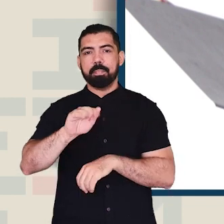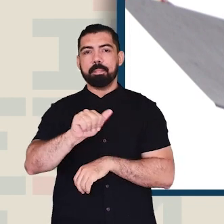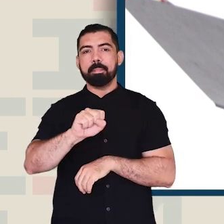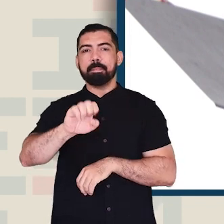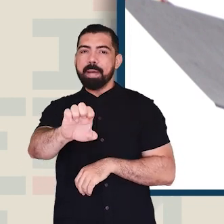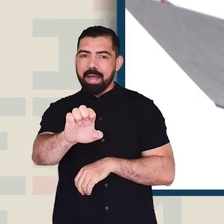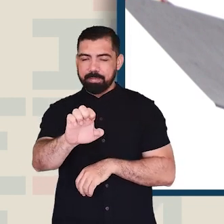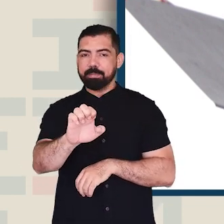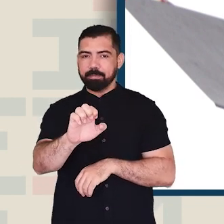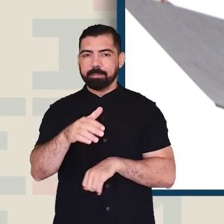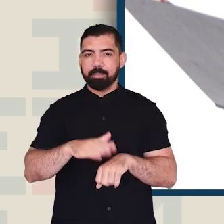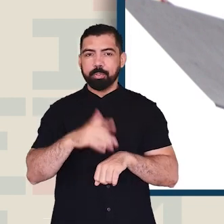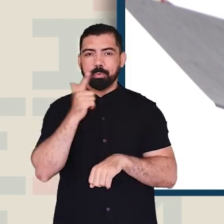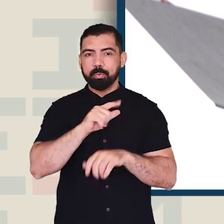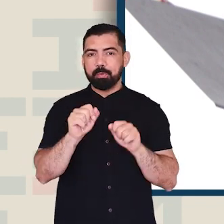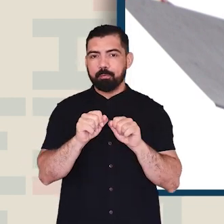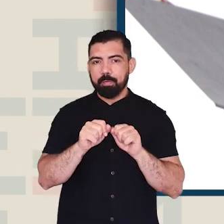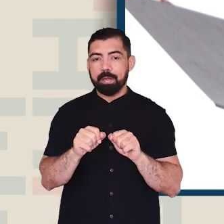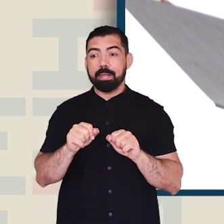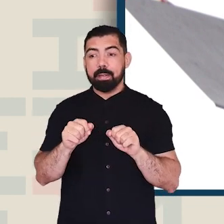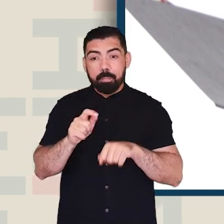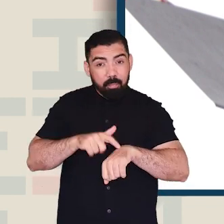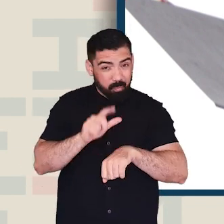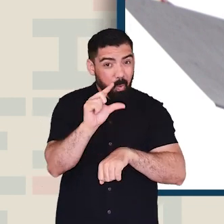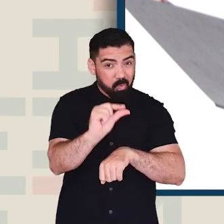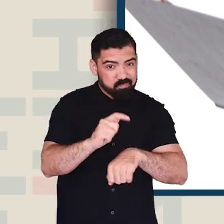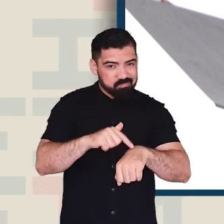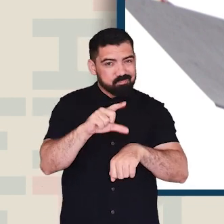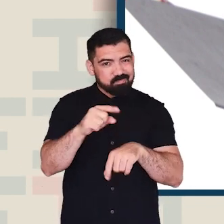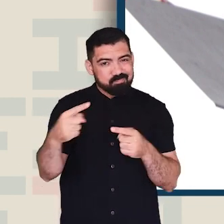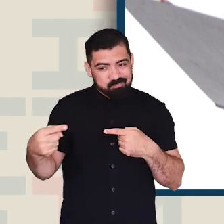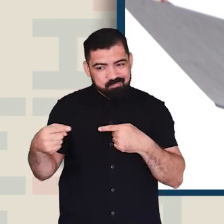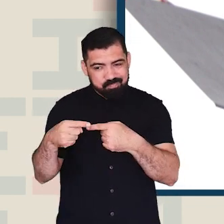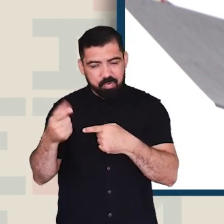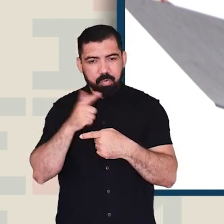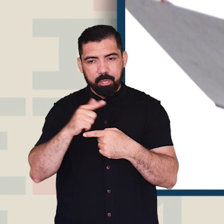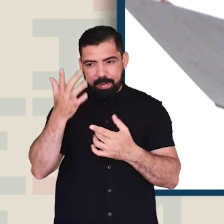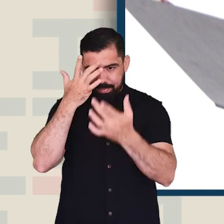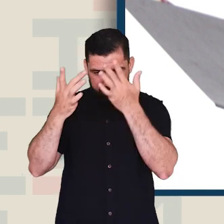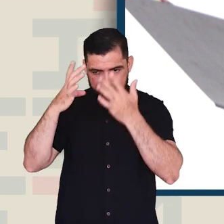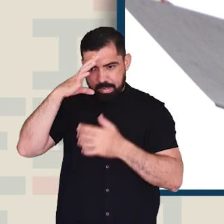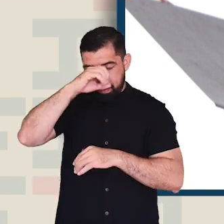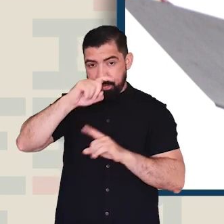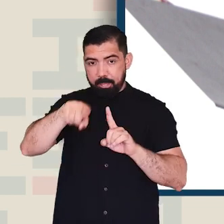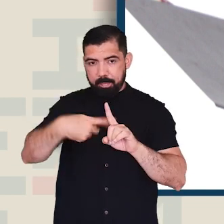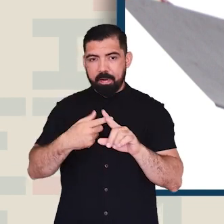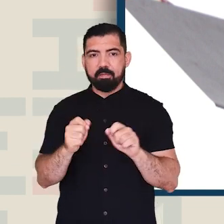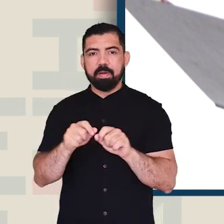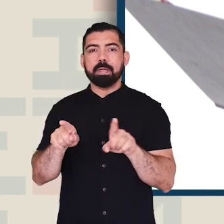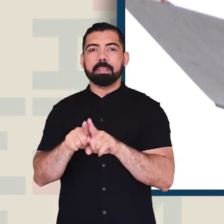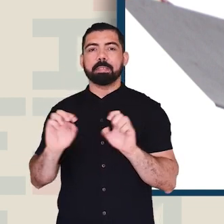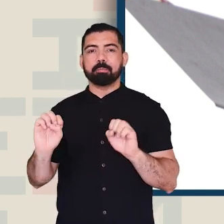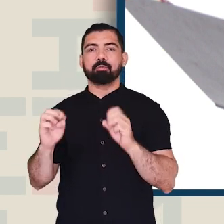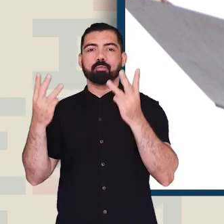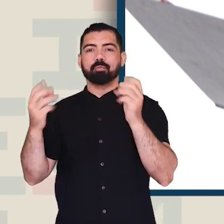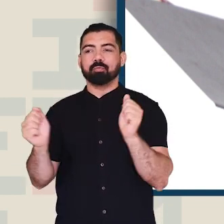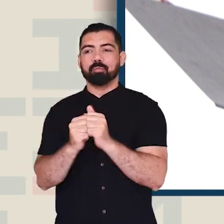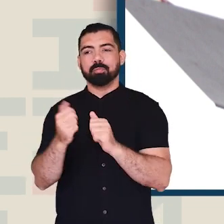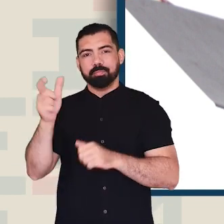um embasamento para que eu pudesse, naquele pouco tempo, conseguir realizar o show,